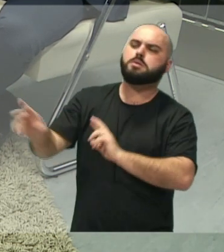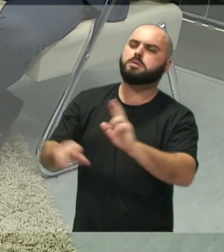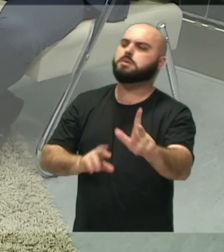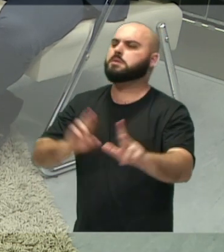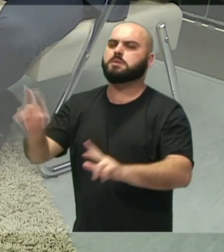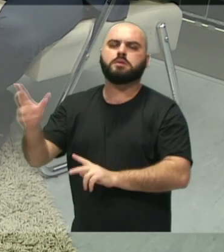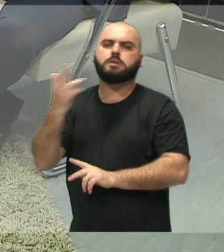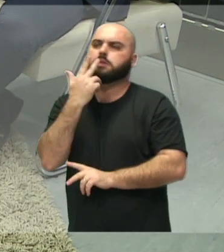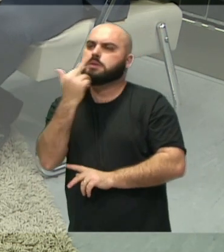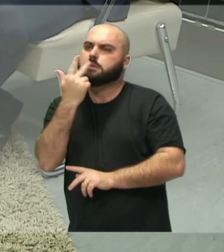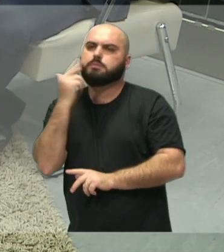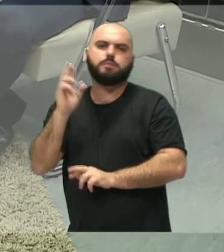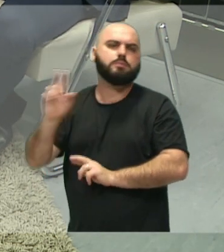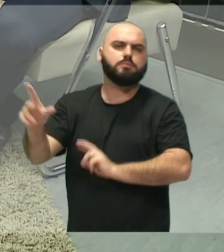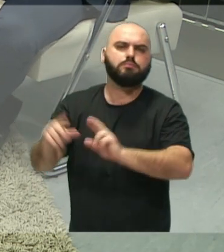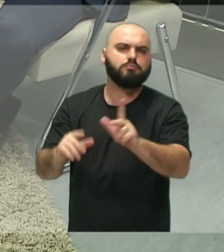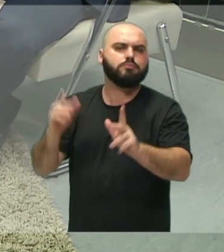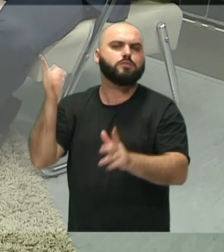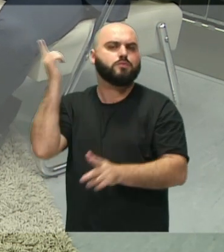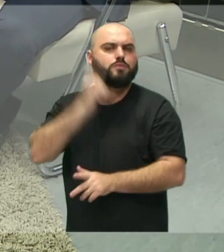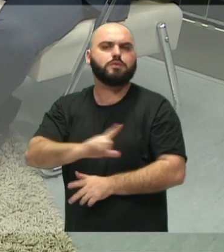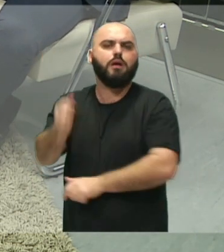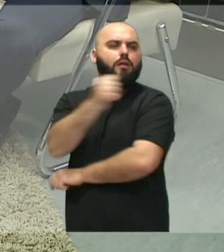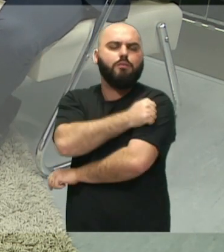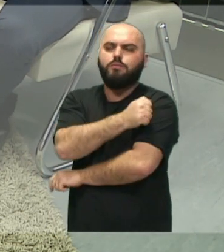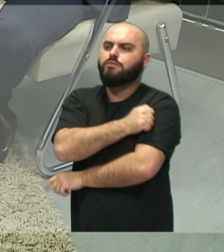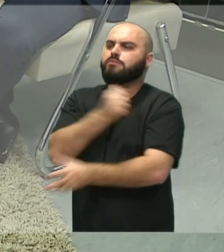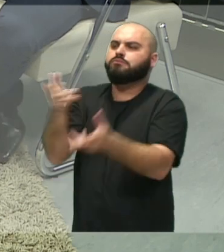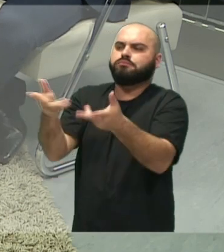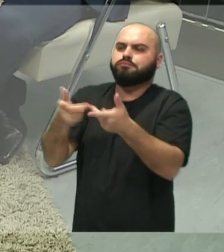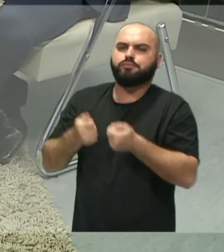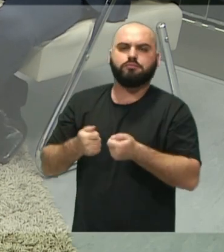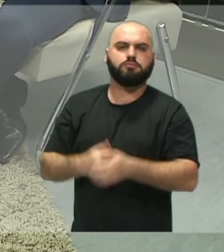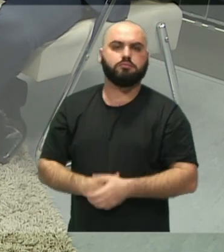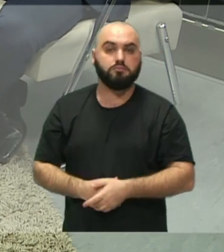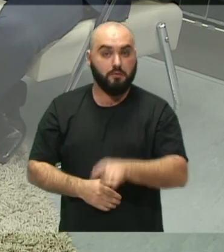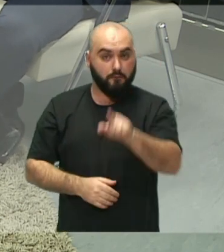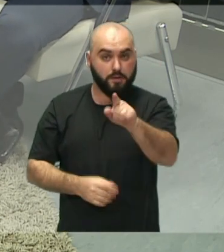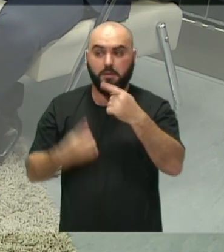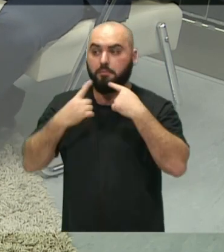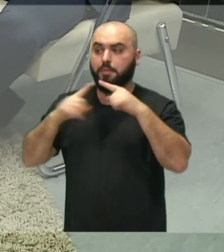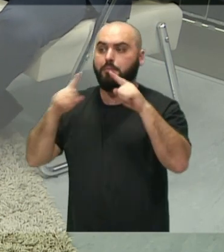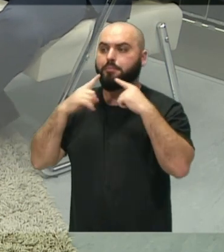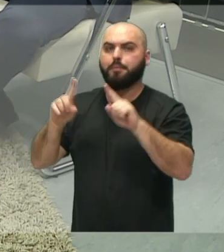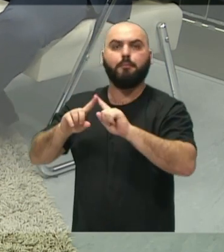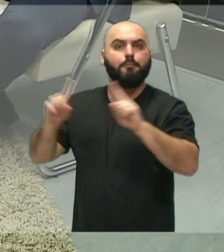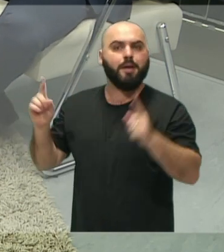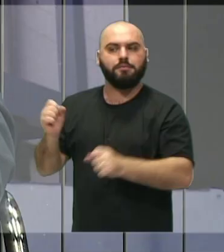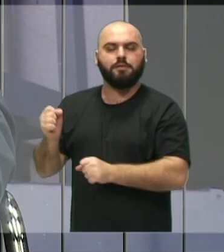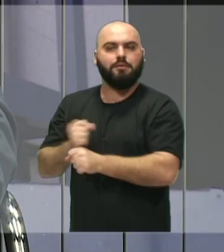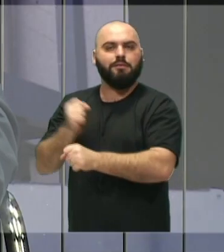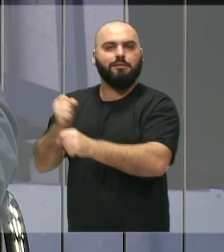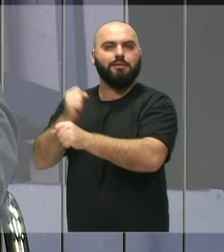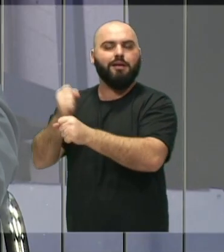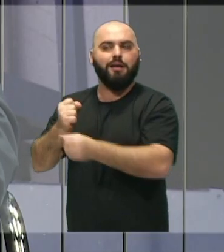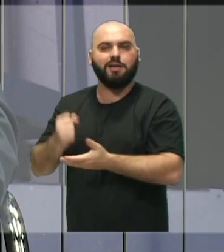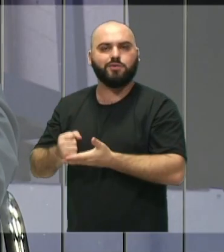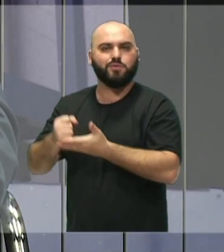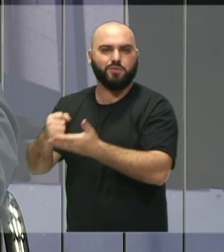de uma outra maneira para contemplar os nossos alunos, então tu passa a ser um crítico, só que um crítico construtivo, né? Eu acho que